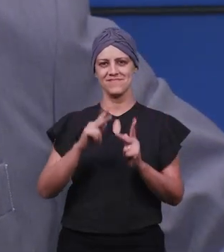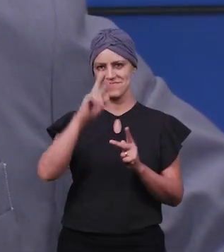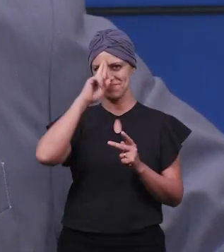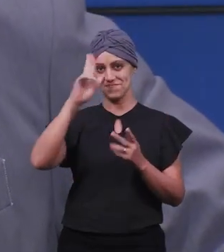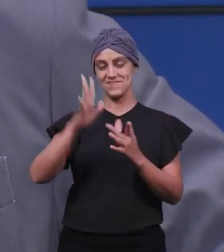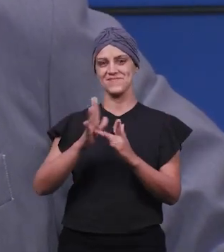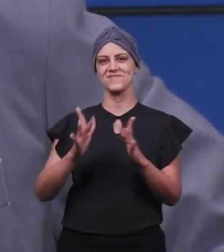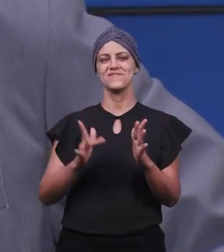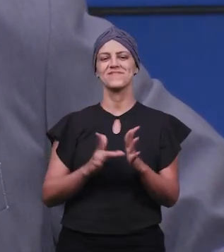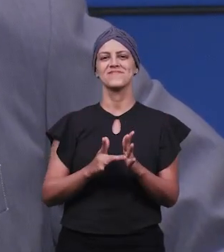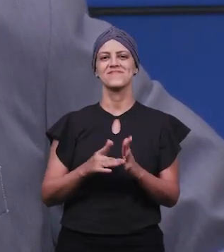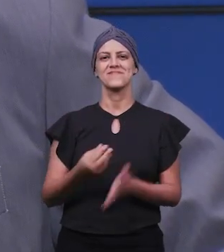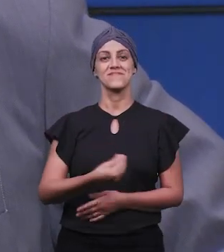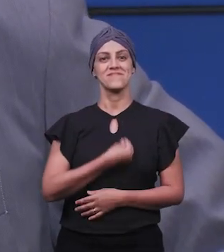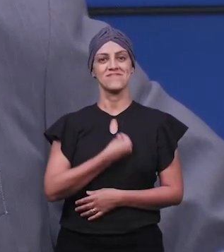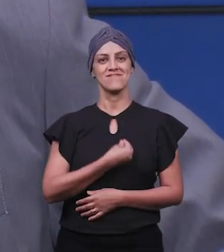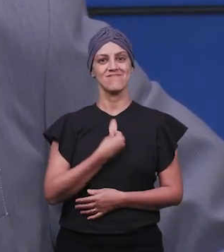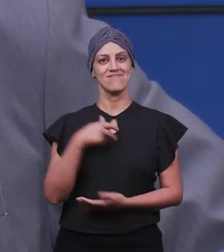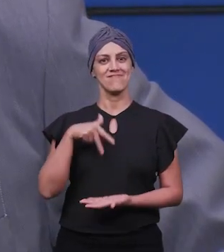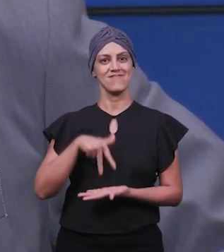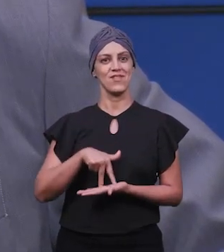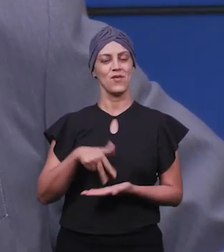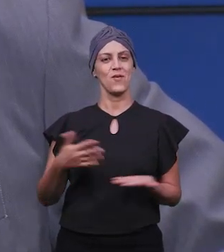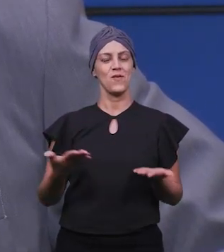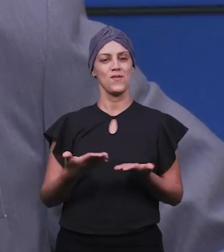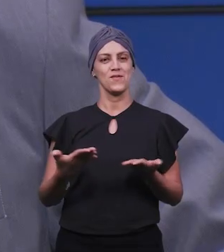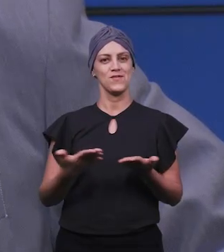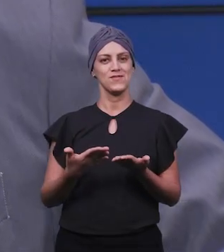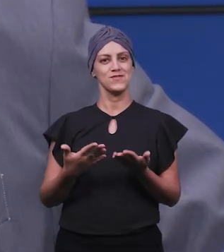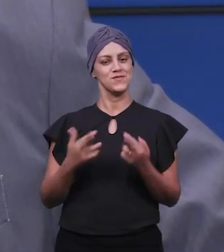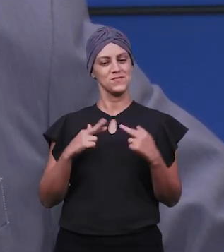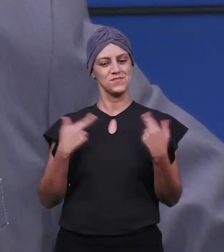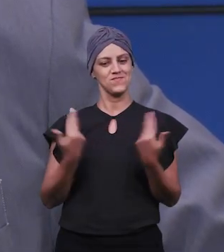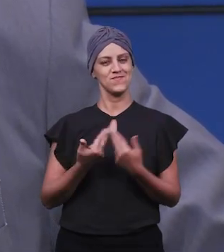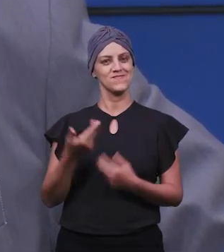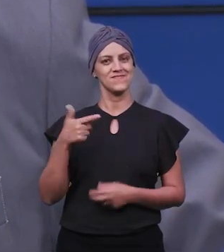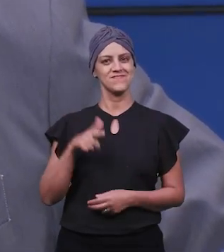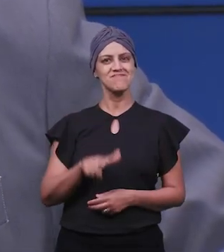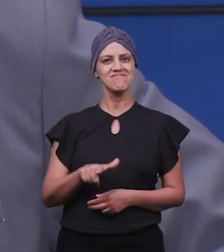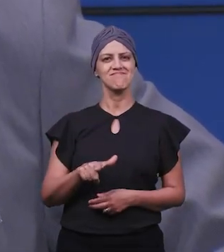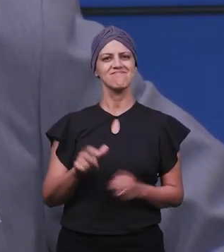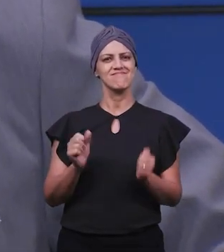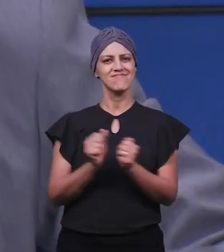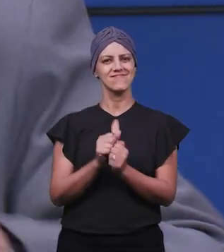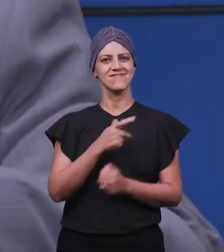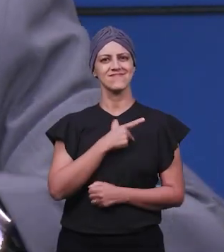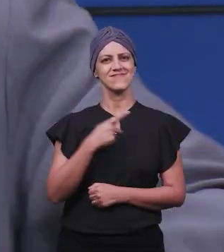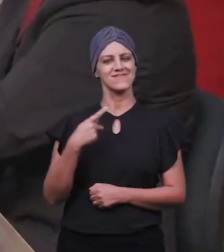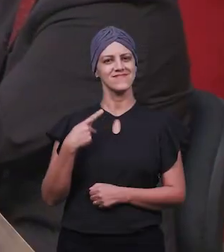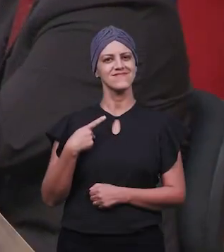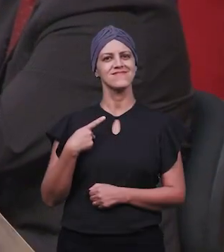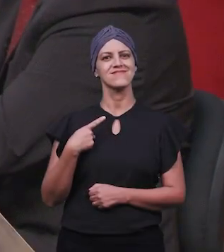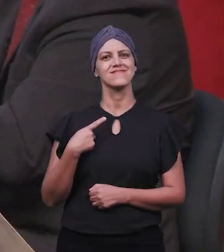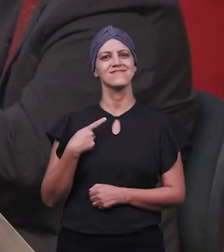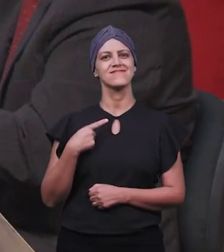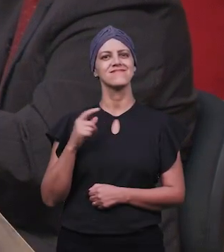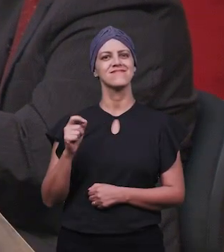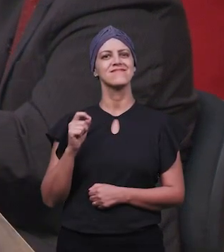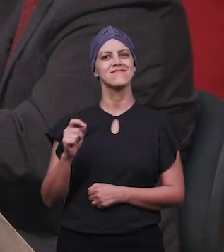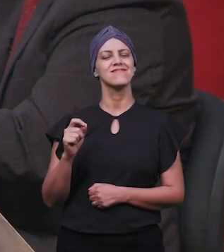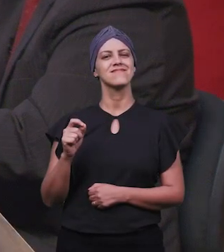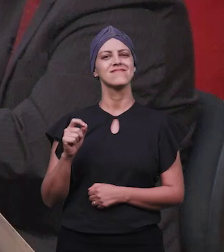Irmãos, a paz do Senhor Jesus, estamos aqui hoje reunidos mais uma vez com os pastores